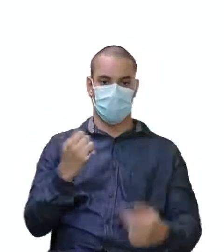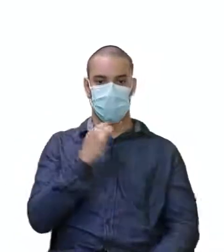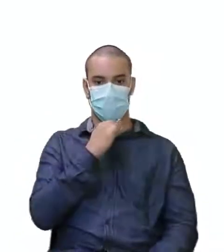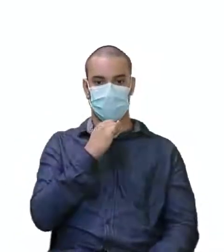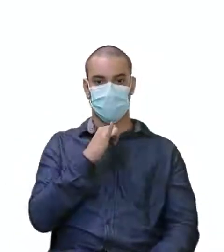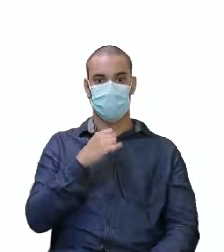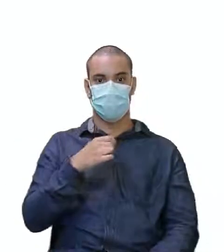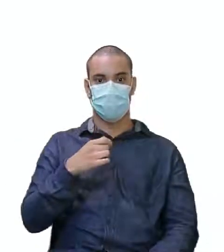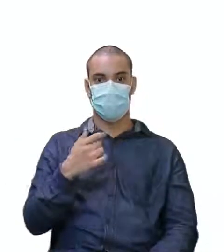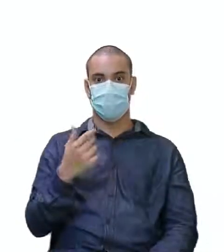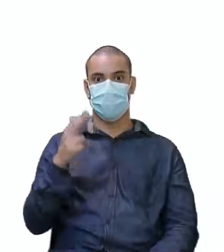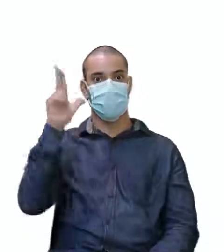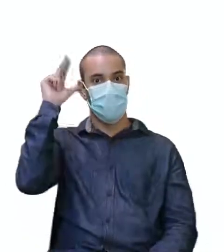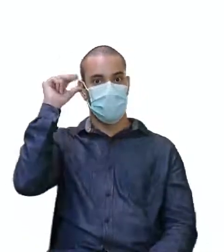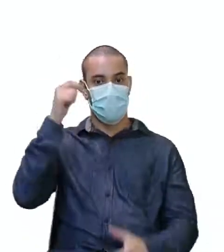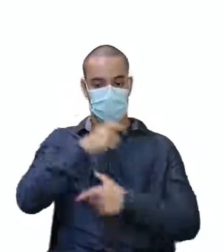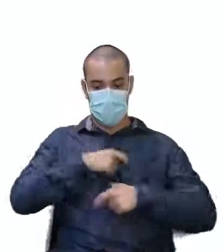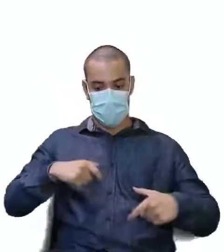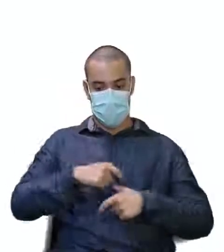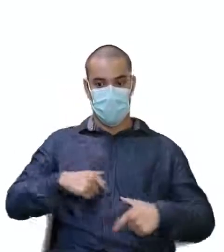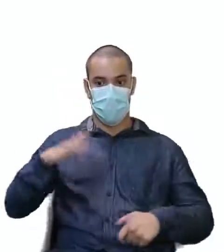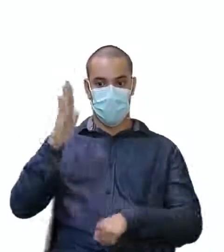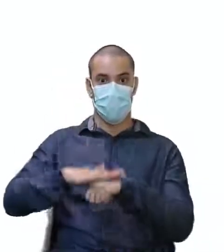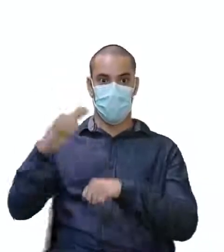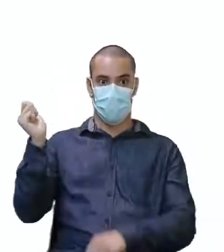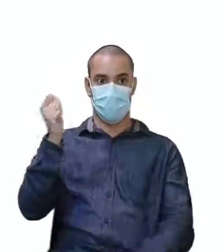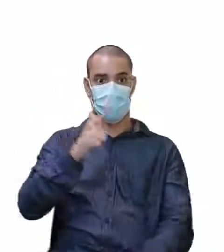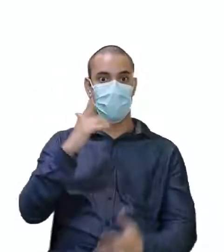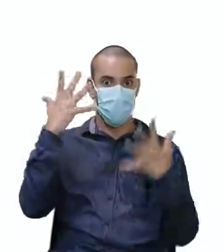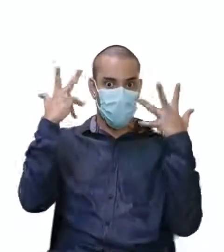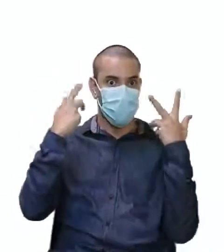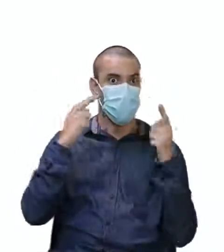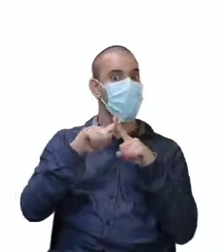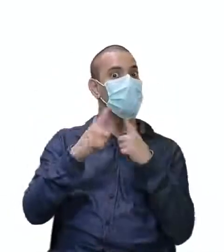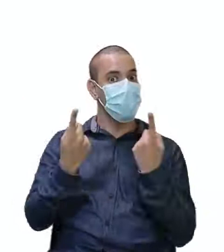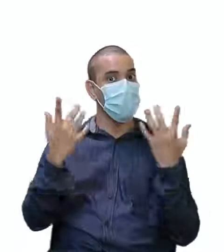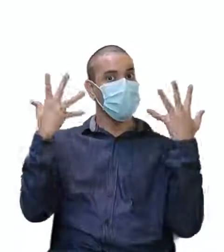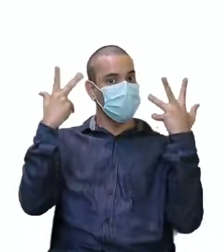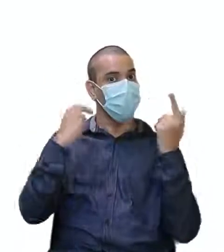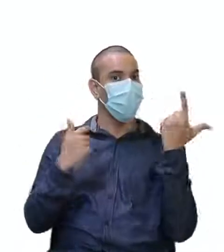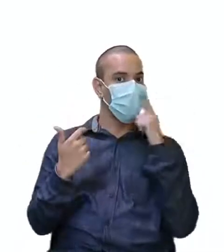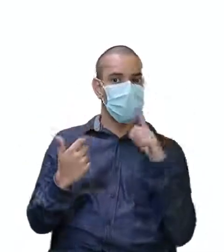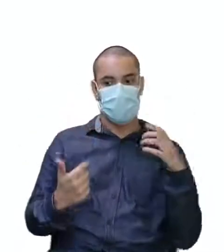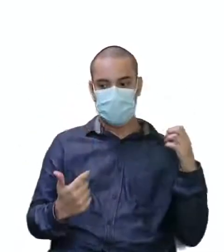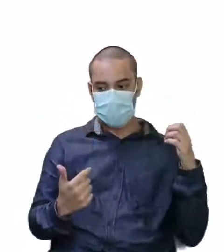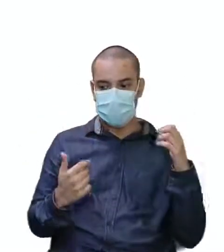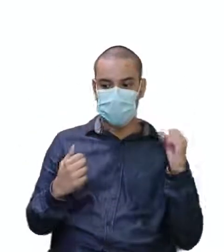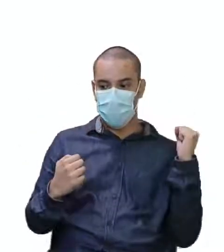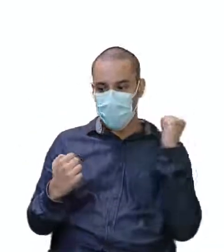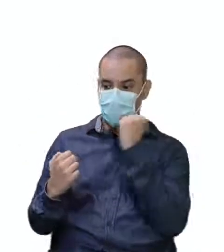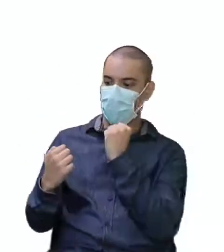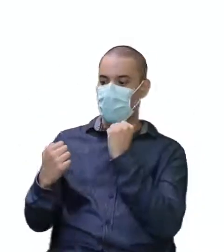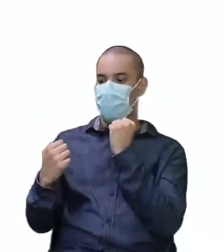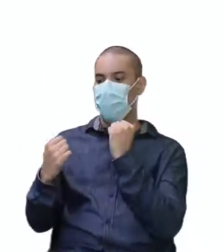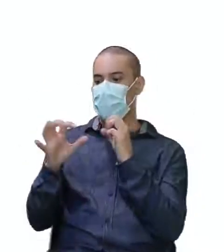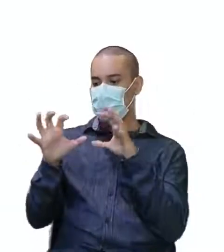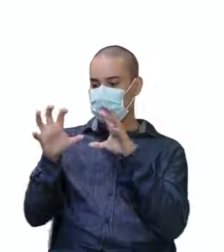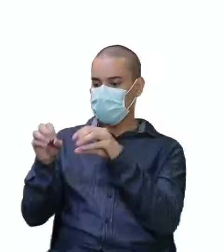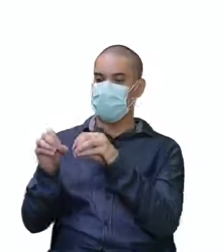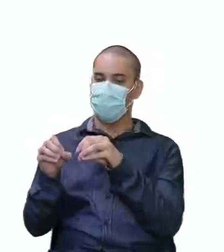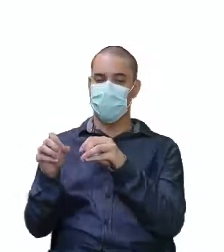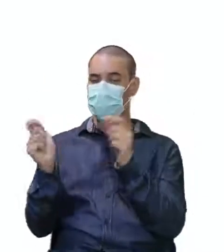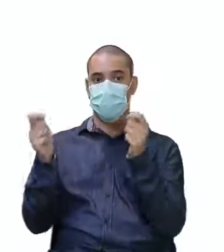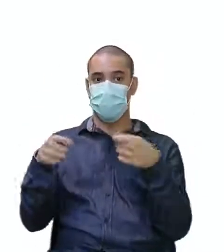uma zebra é maior do que uma leoa, mas a leoa vai lá e mata ela e come, entendeu? Então, um serve de alimento, o outro